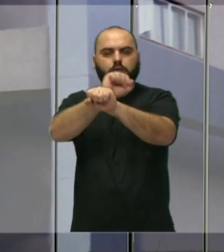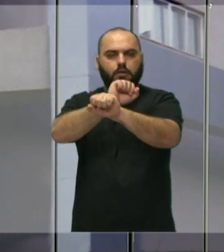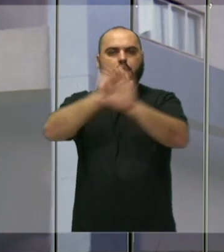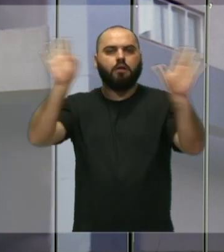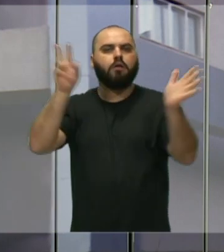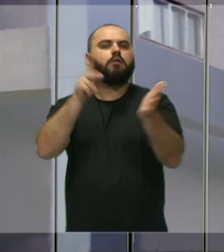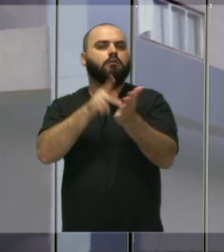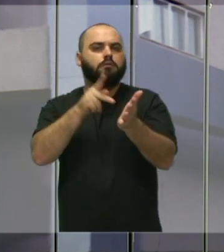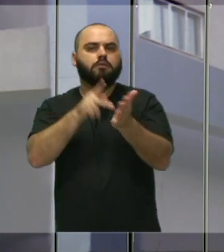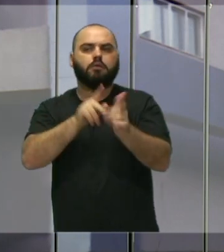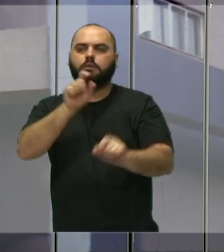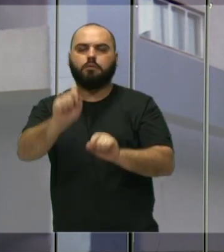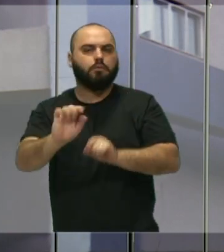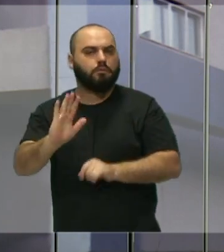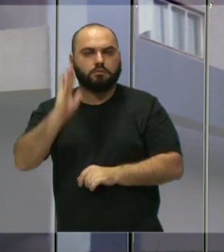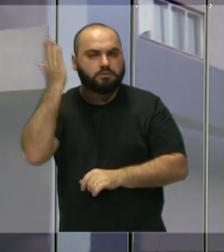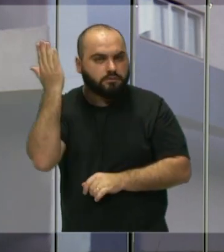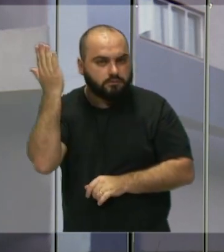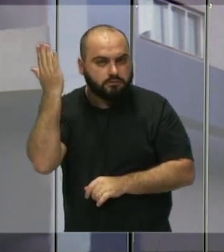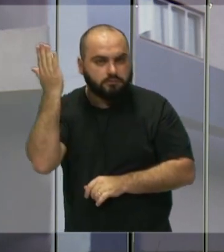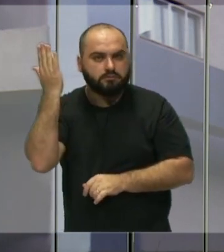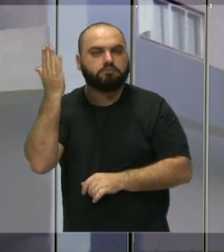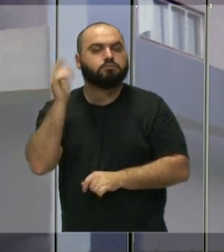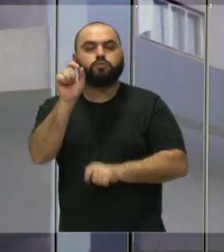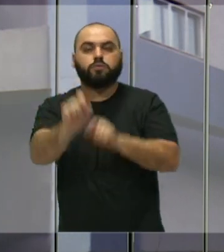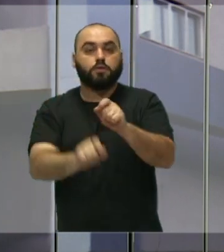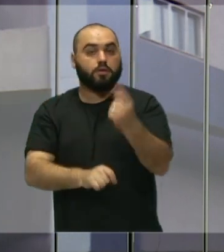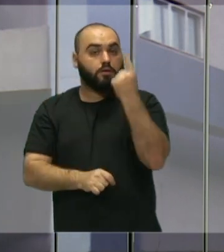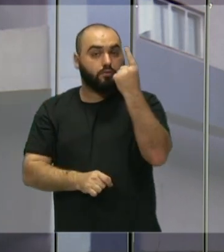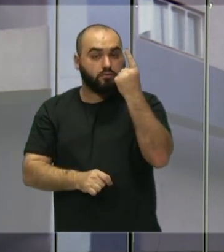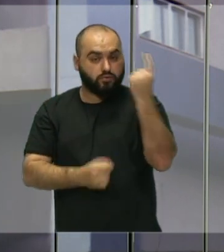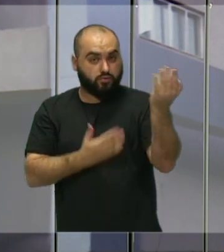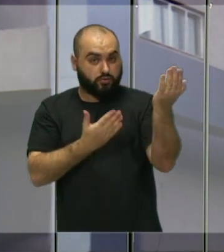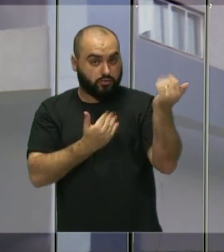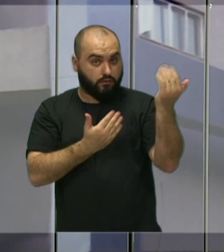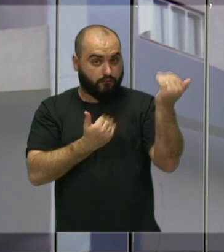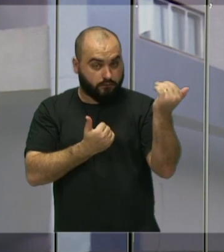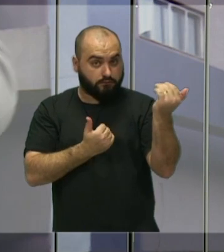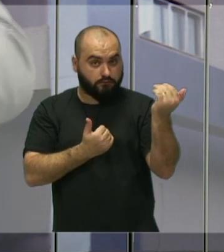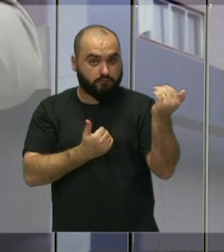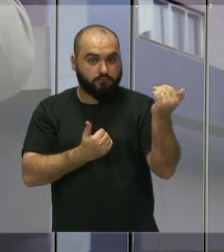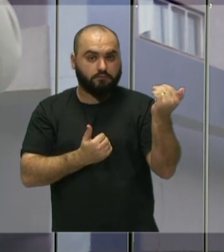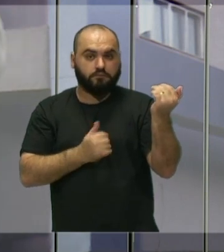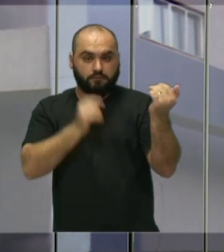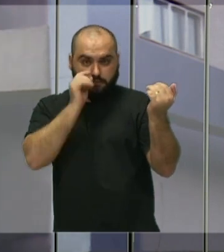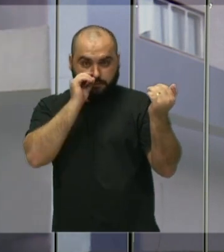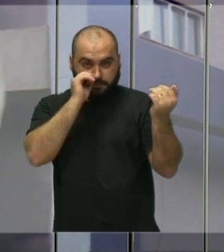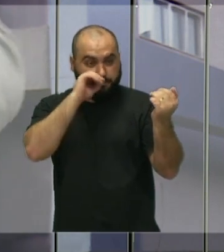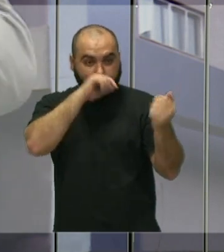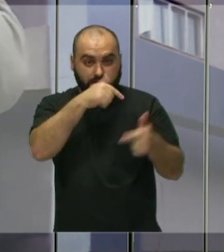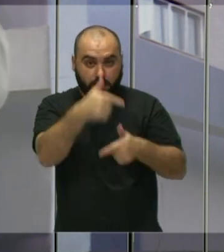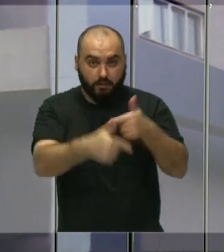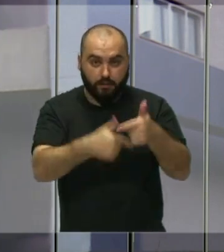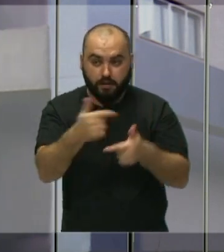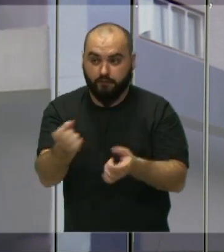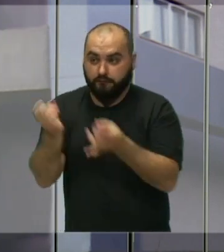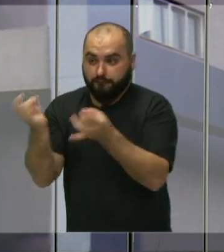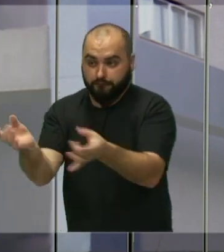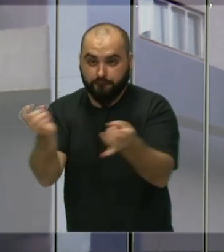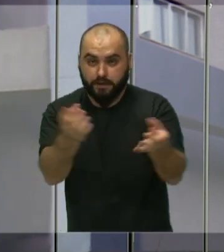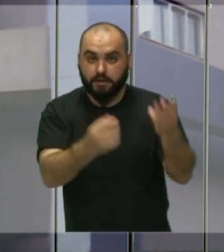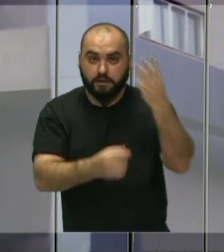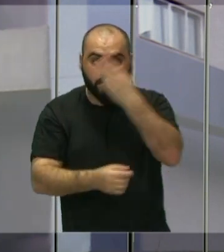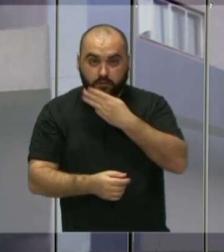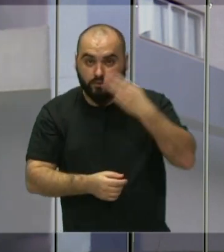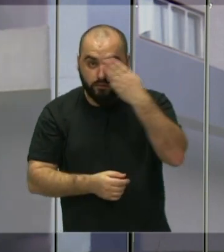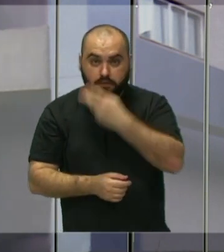que estava acontecendo ali. O que estava acontecendo era que um garoto que estava trabalhando, vendendo doces, e eu